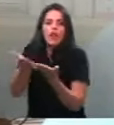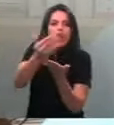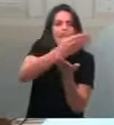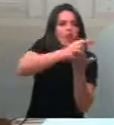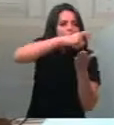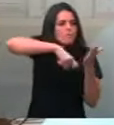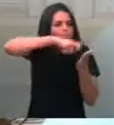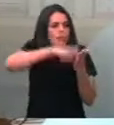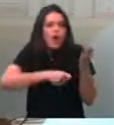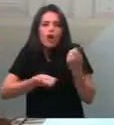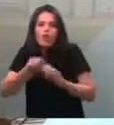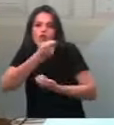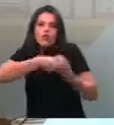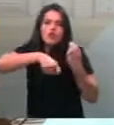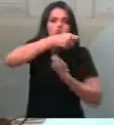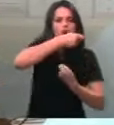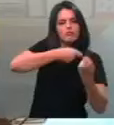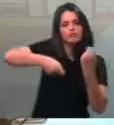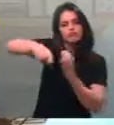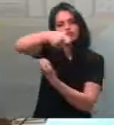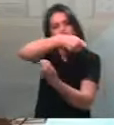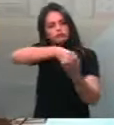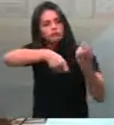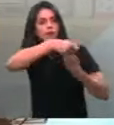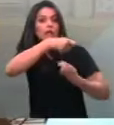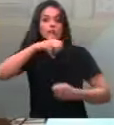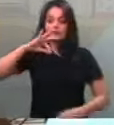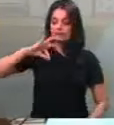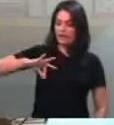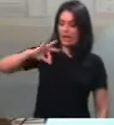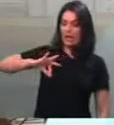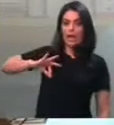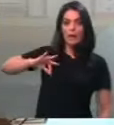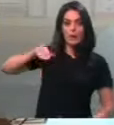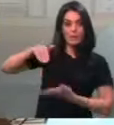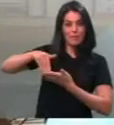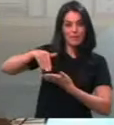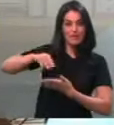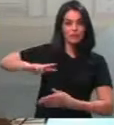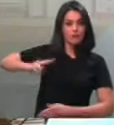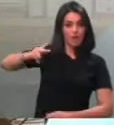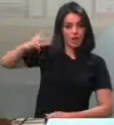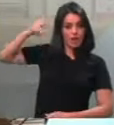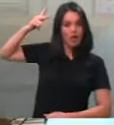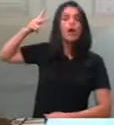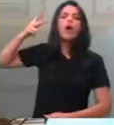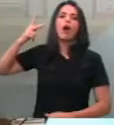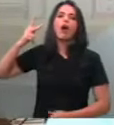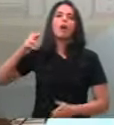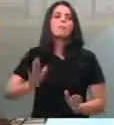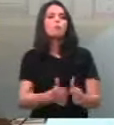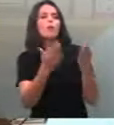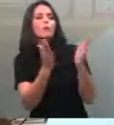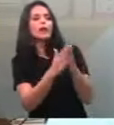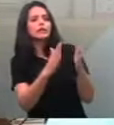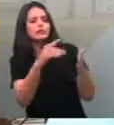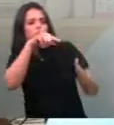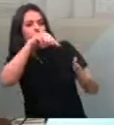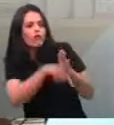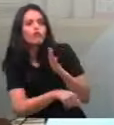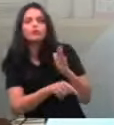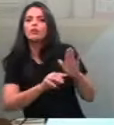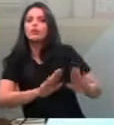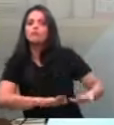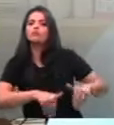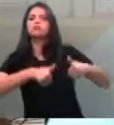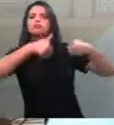rodando. Com o salário mínimo valorizado, se combate, sim, a pobreza e a miséria. O país possui